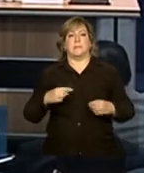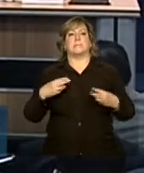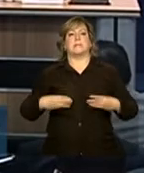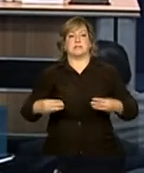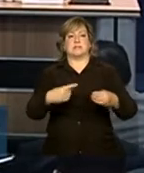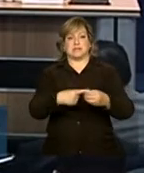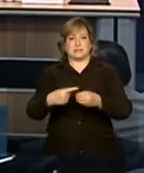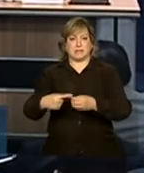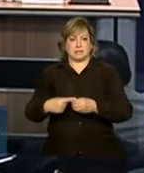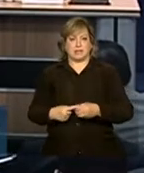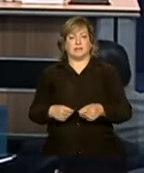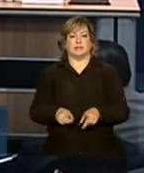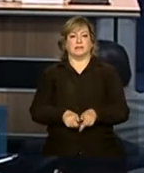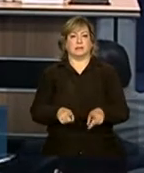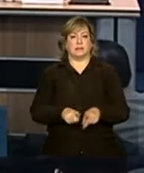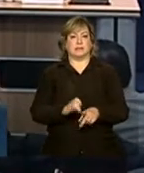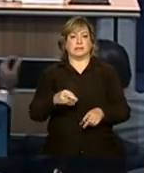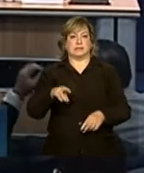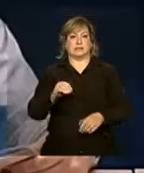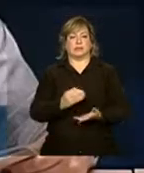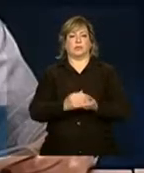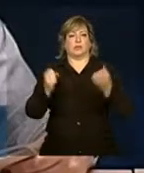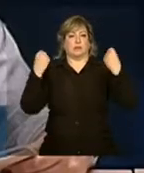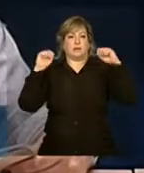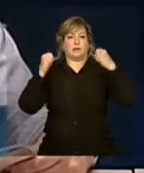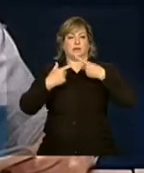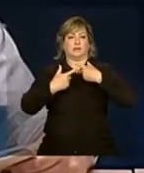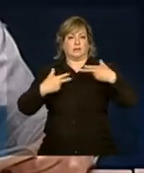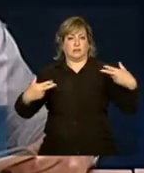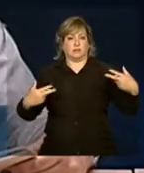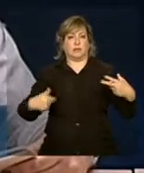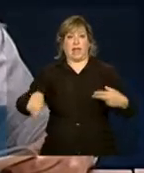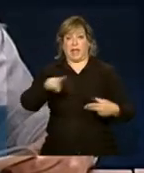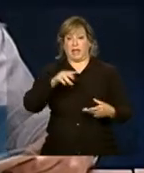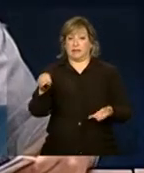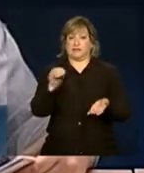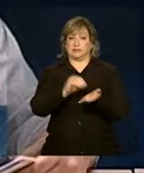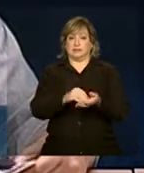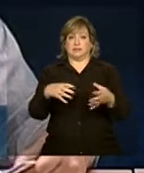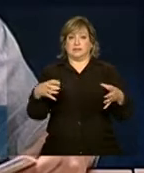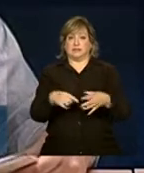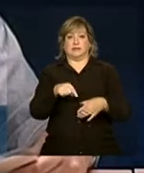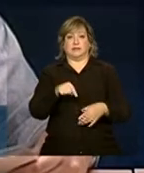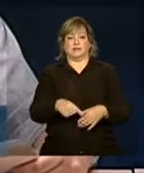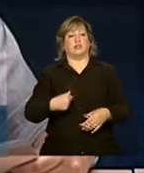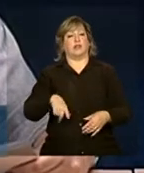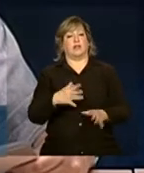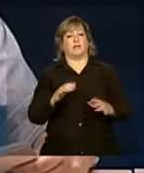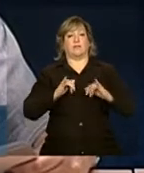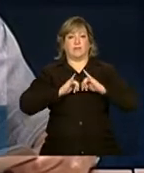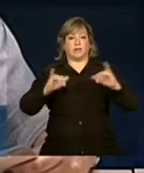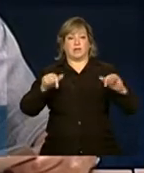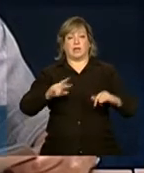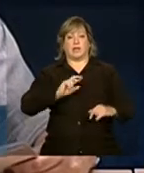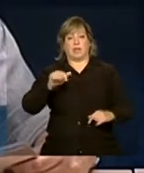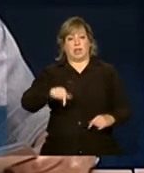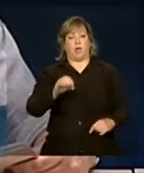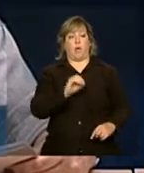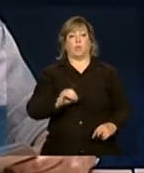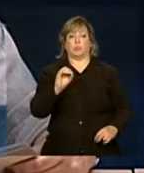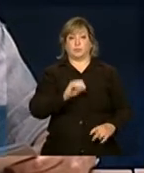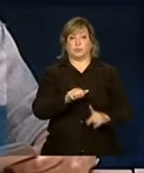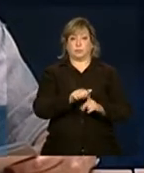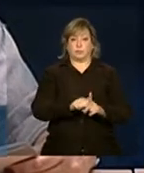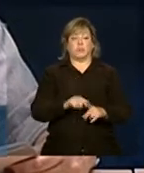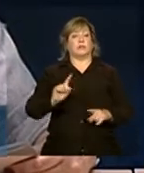e os centros de iniciação ao esporte então Aqueles que se inscreveram nisso a gente deve divulgar os resultados agora em outubro